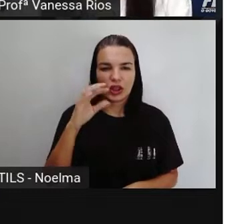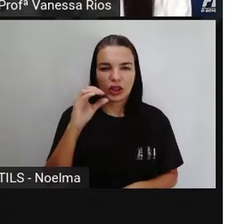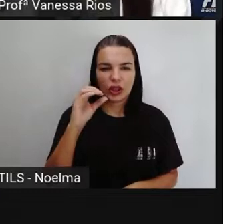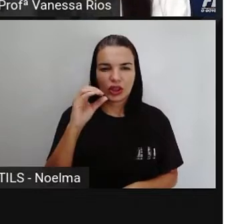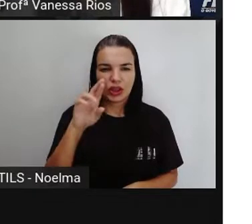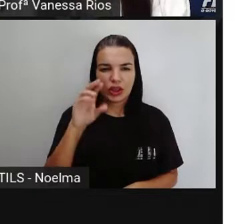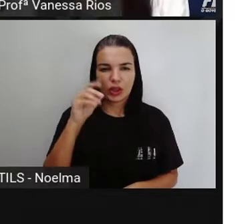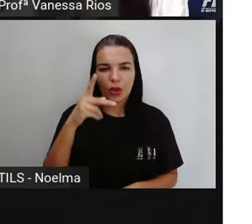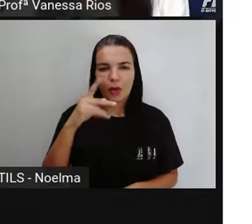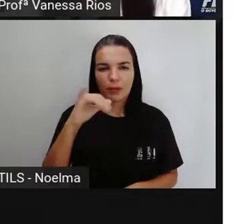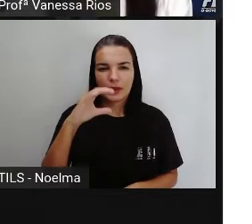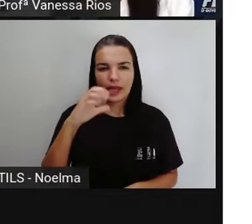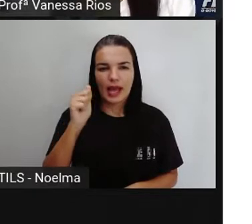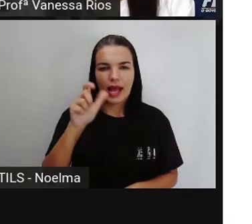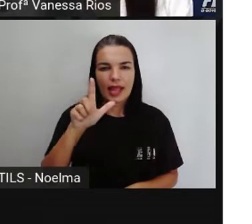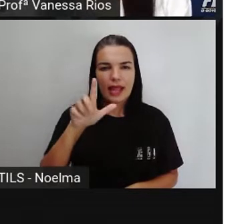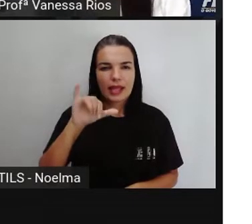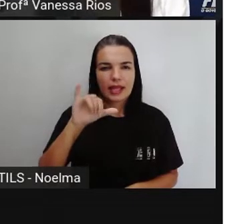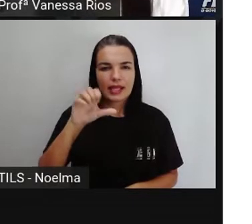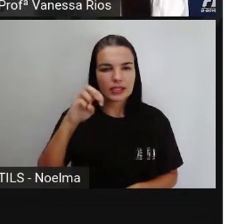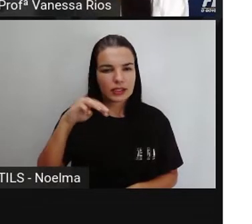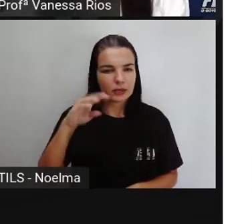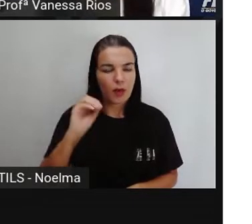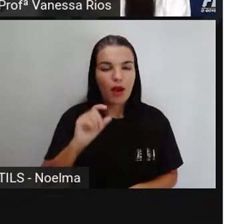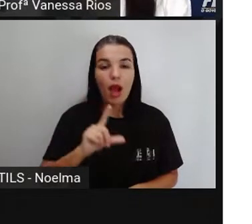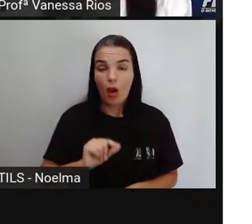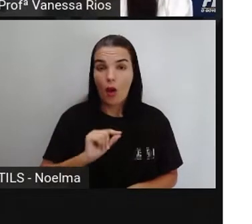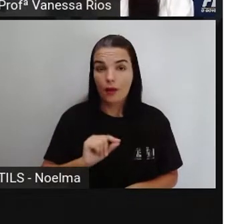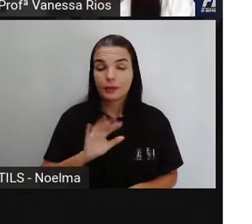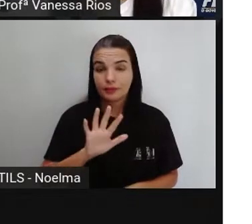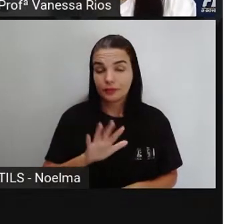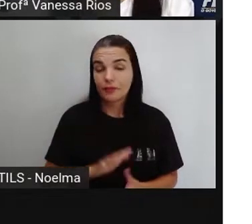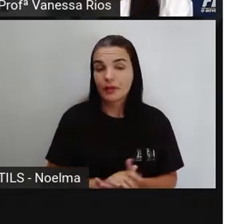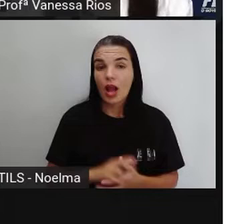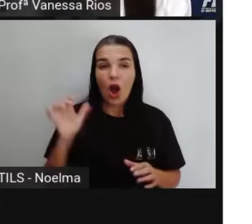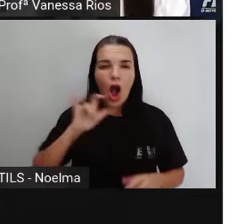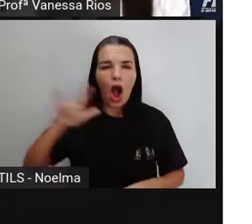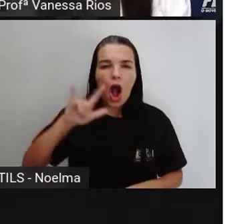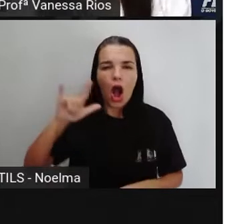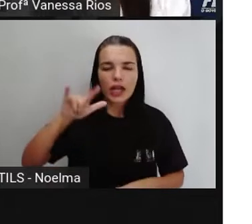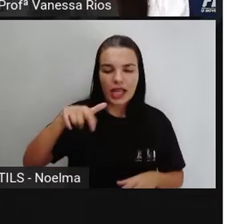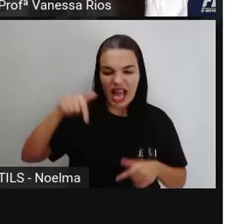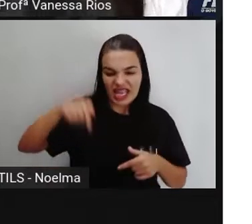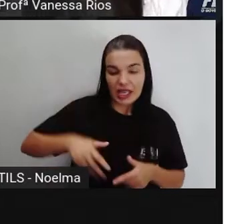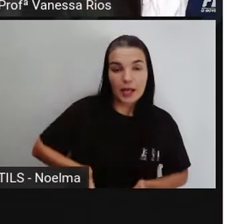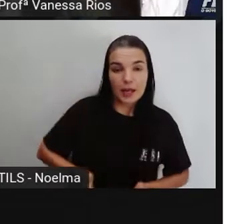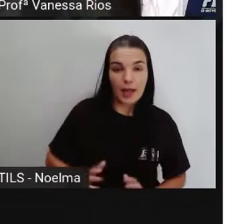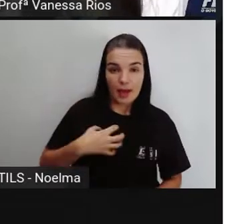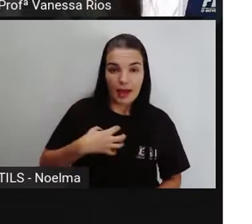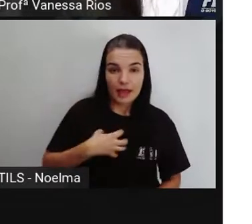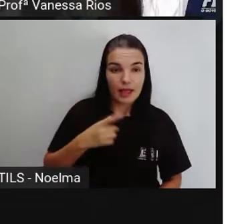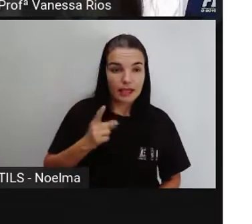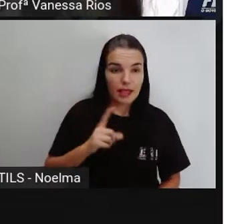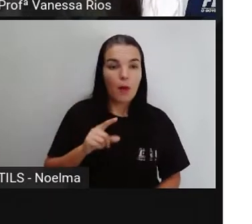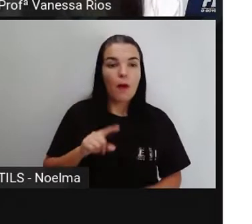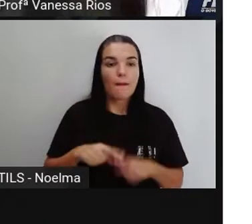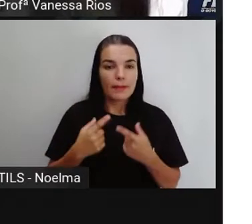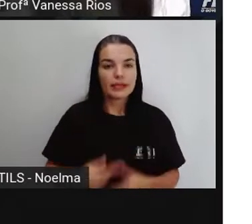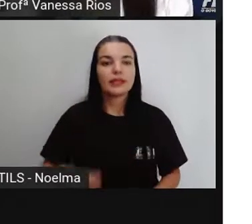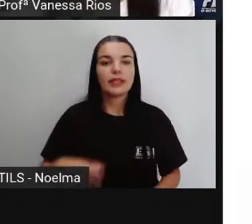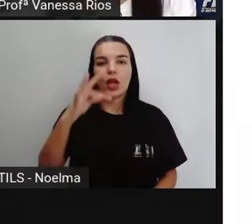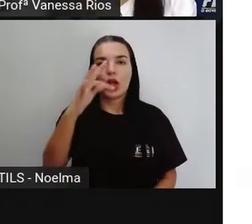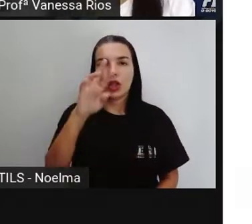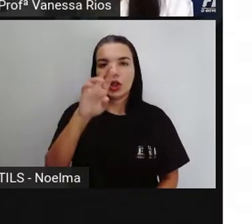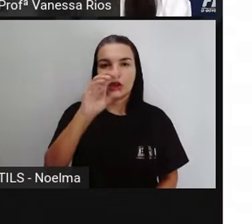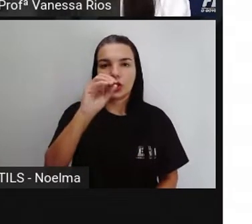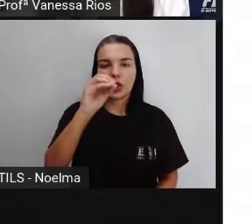Bahia. O rock não foi criado aqui, mas o tropicalismo sim. E a gente percebe outros ritmos também, como